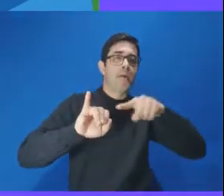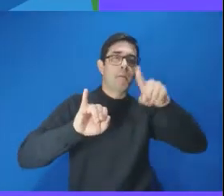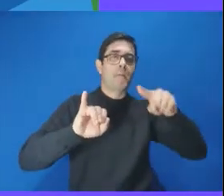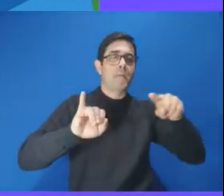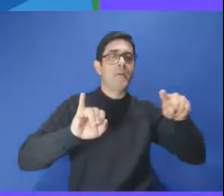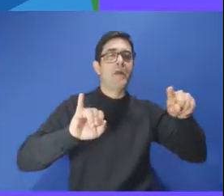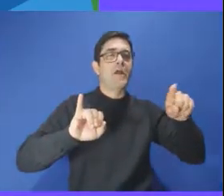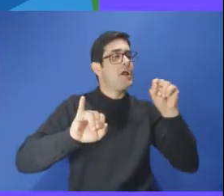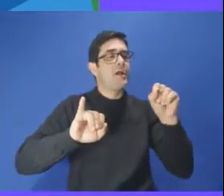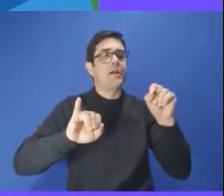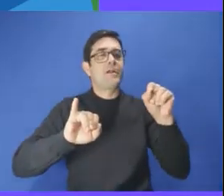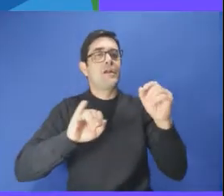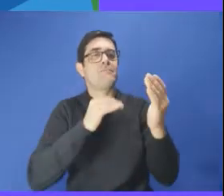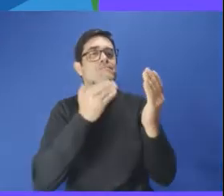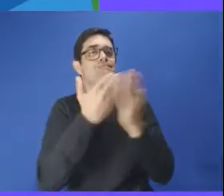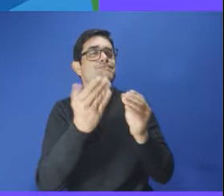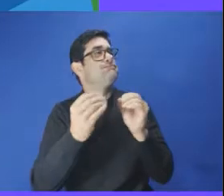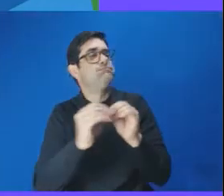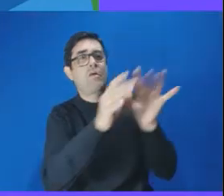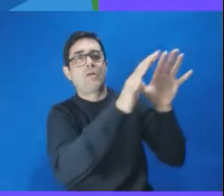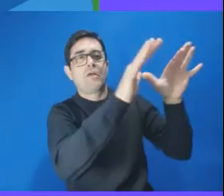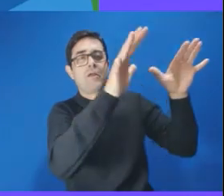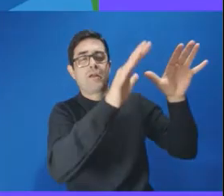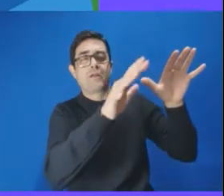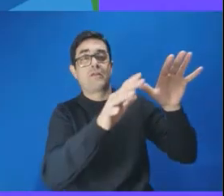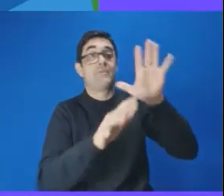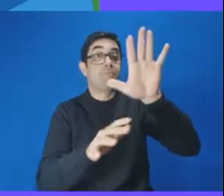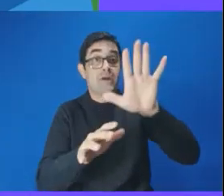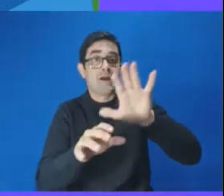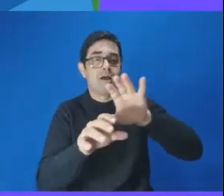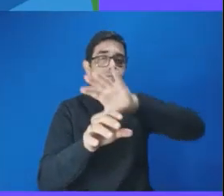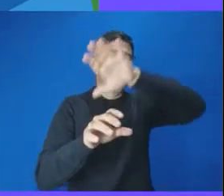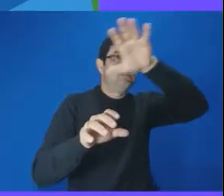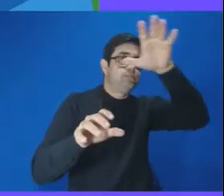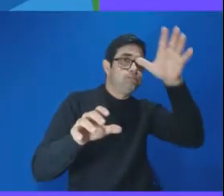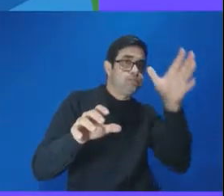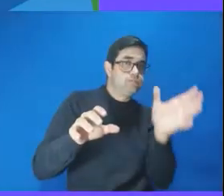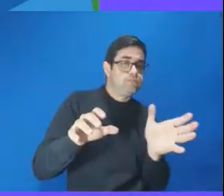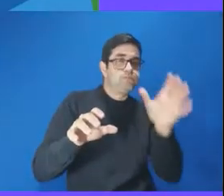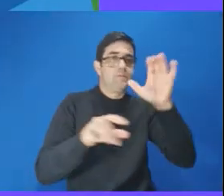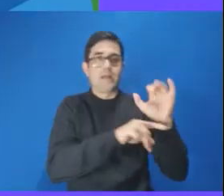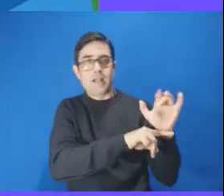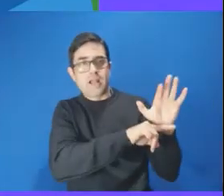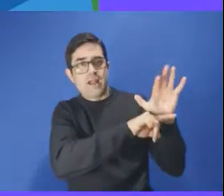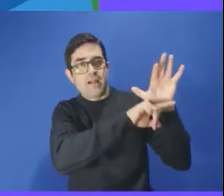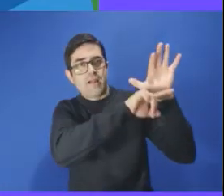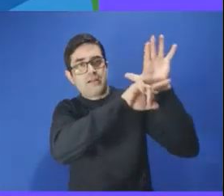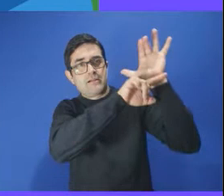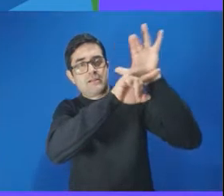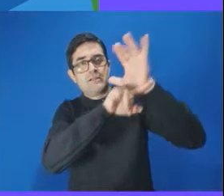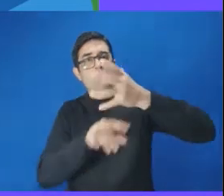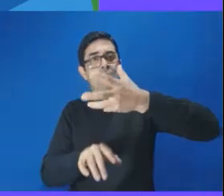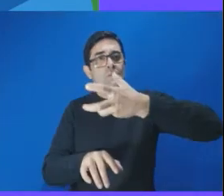perdido completamente para a atmosfera se não fosse a presença de gases que estão na atmosfera e que absorvem